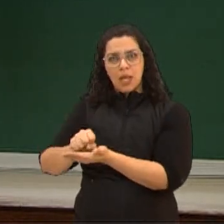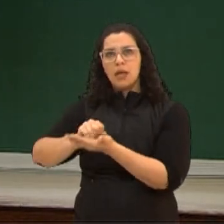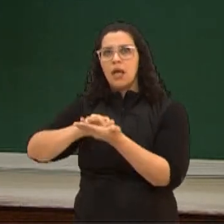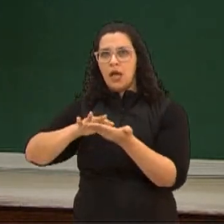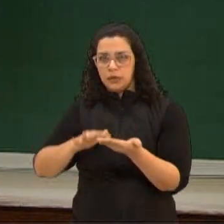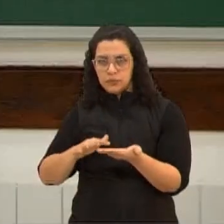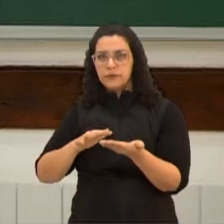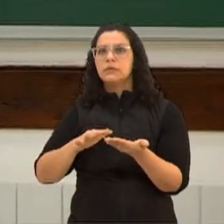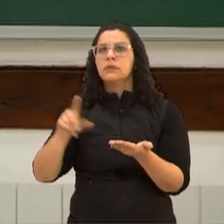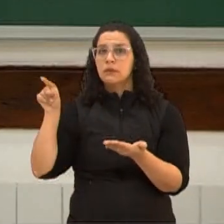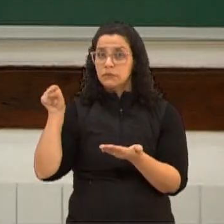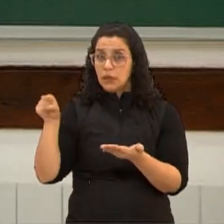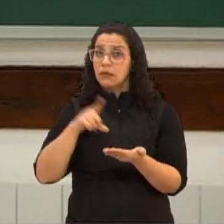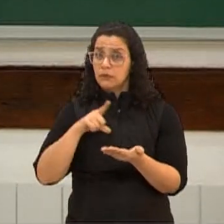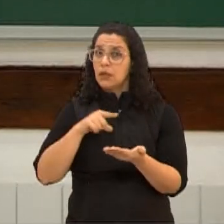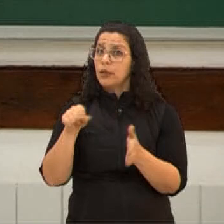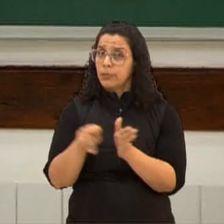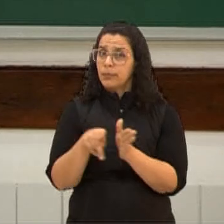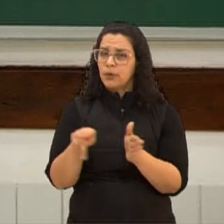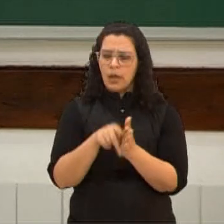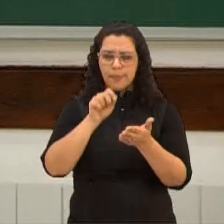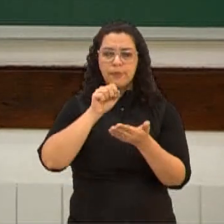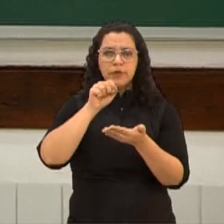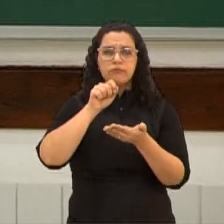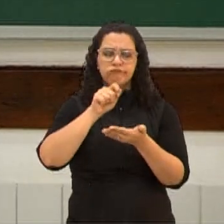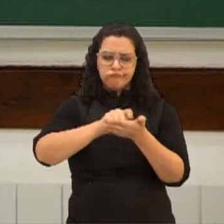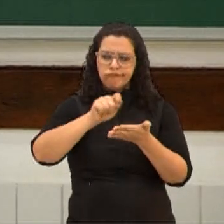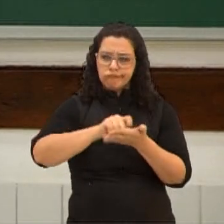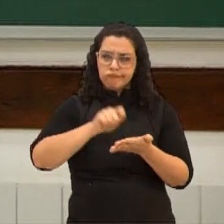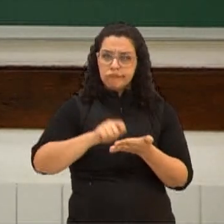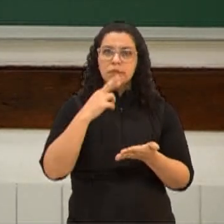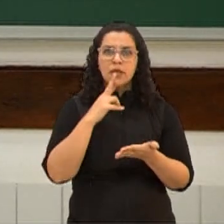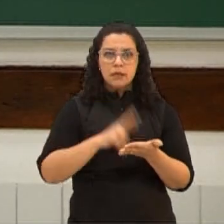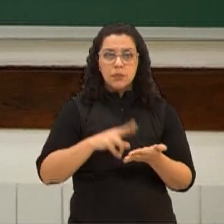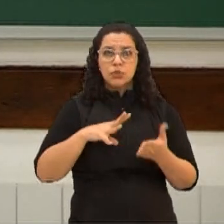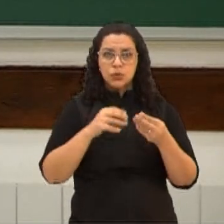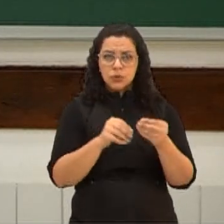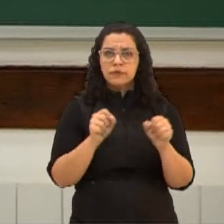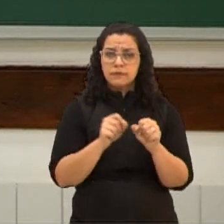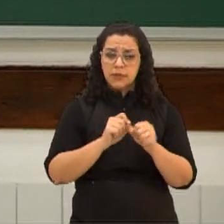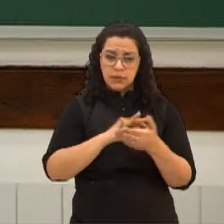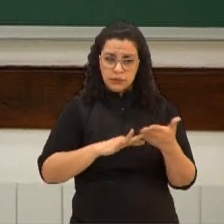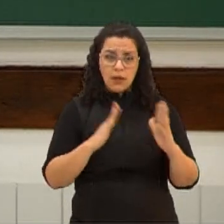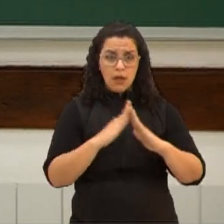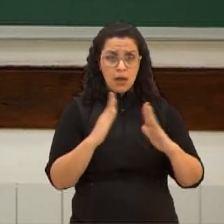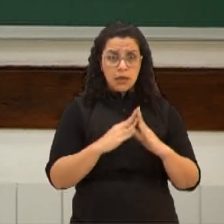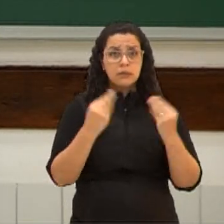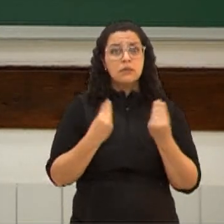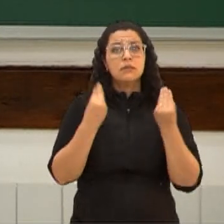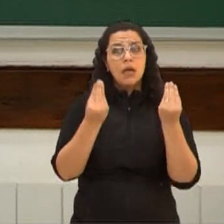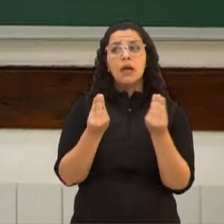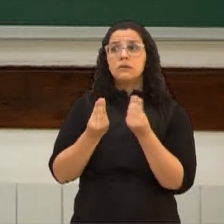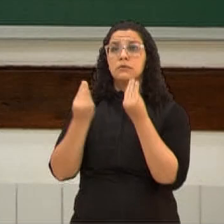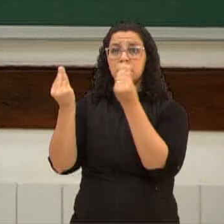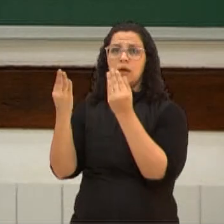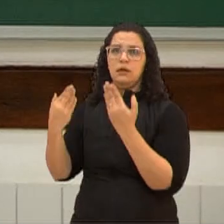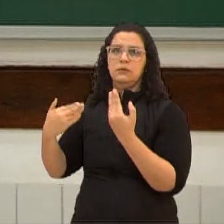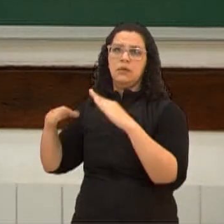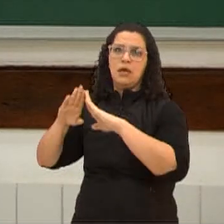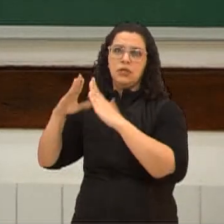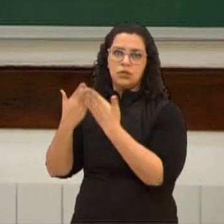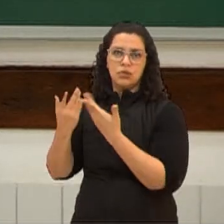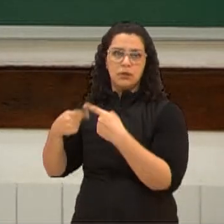possa retirar as atividades que estão sendo disponibilizadas para vocês fazerem, fazer as atividades em casa e depois retornar